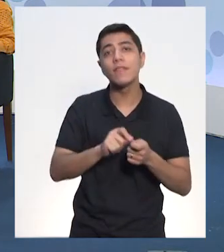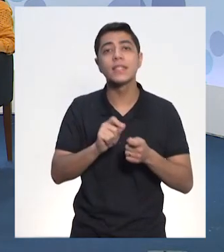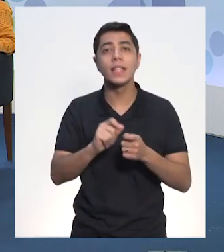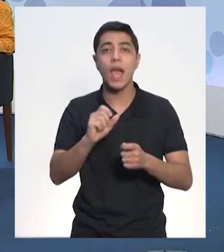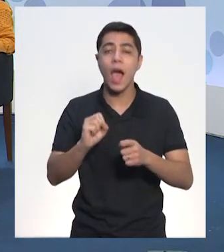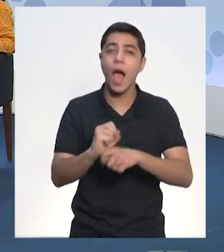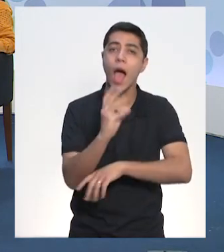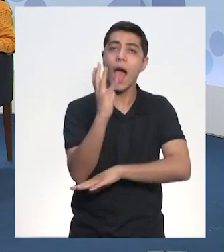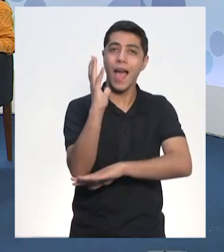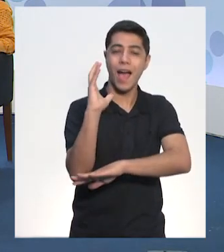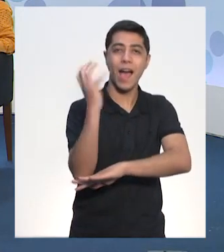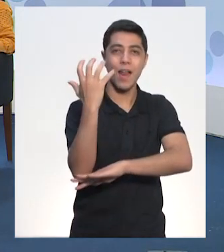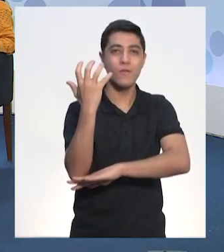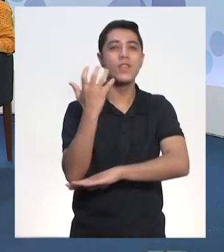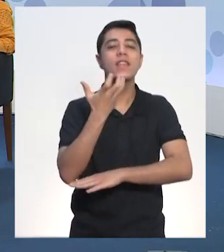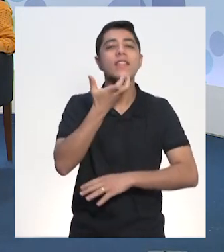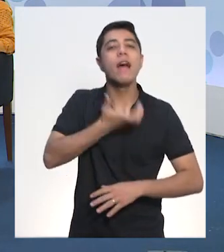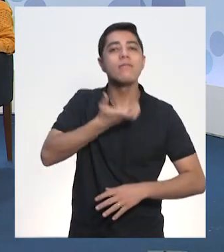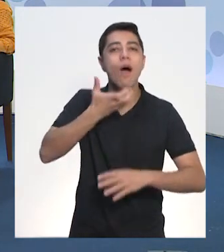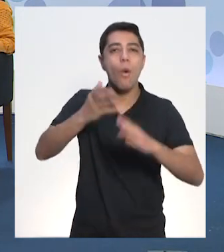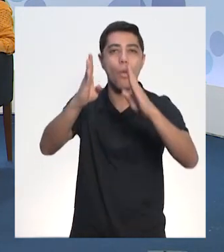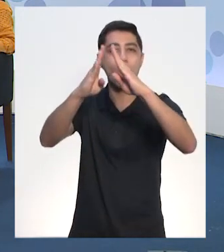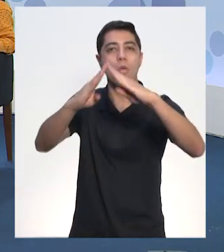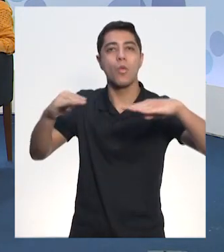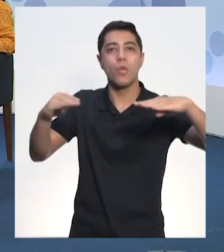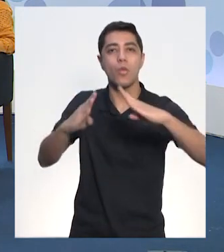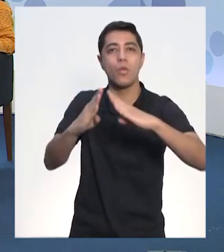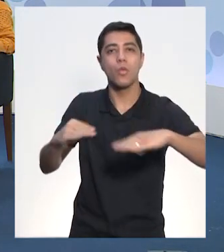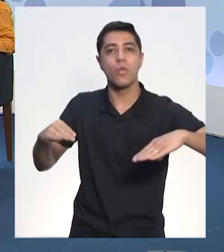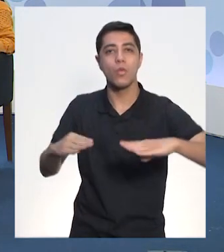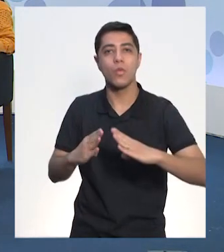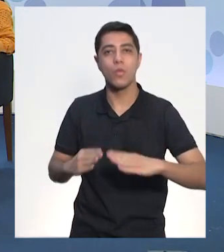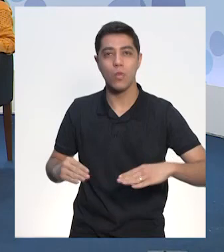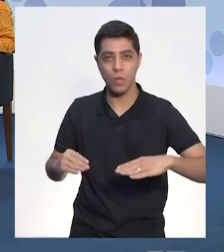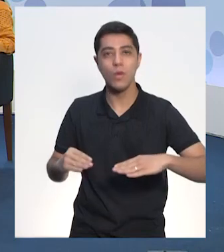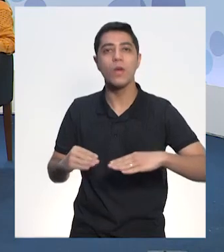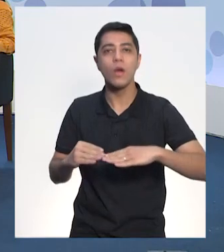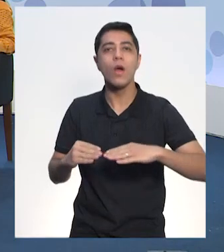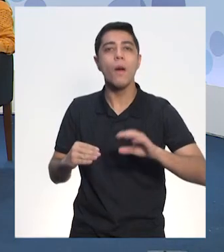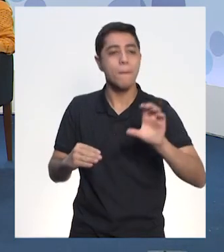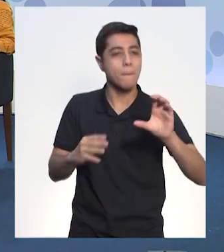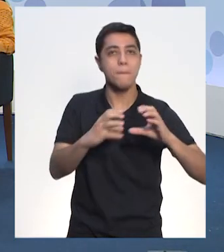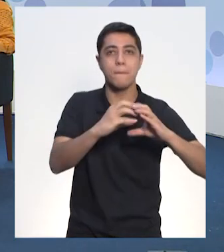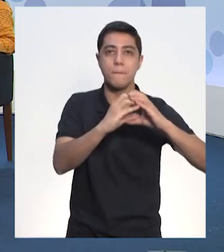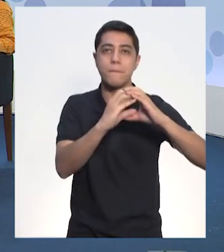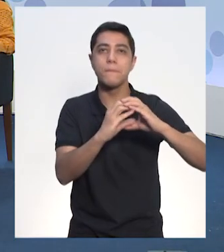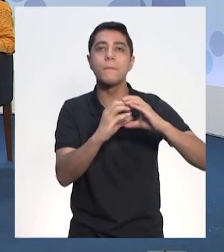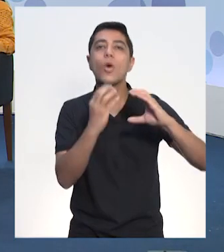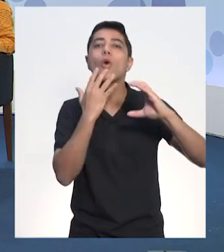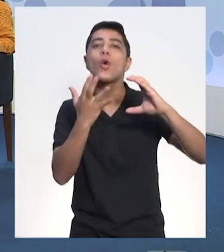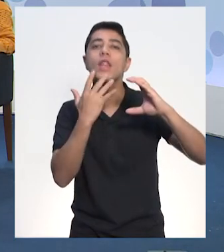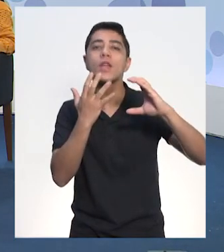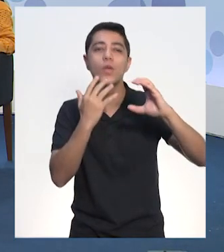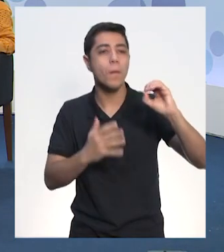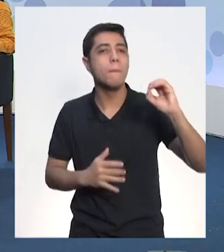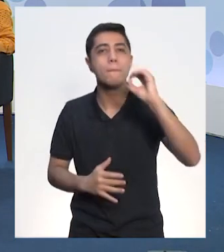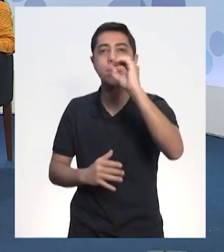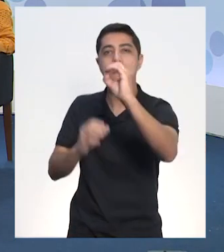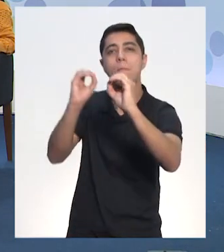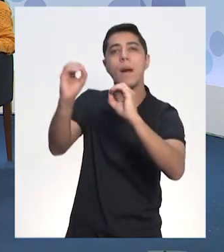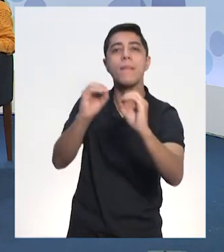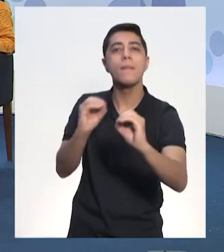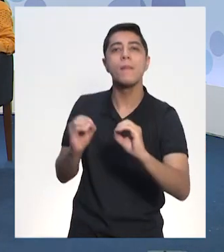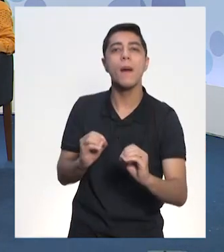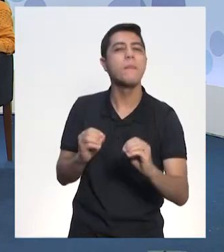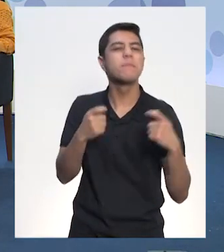bolas da árvore de Natal, você pega a batata e coloca os LEDs. Olha que interessante. Isso, o Alexandre falou que quando faltar energia na